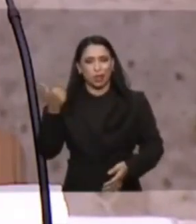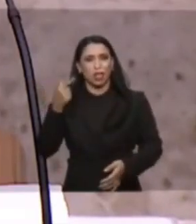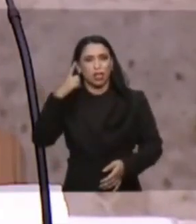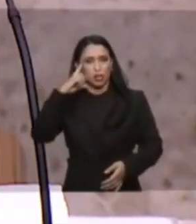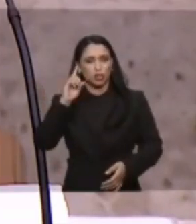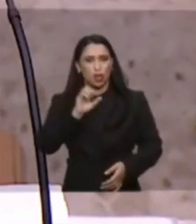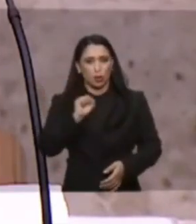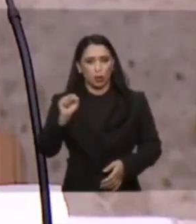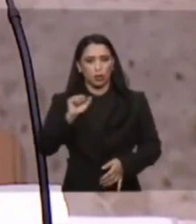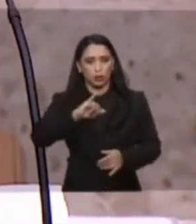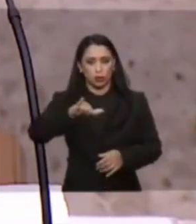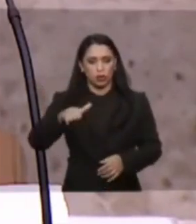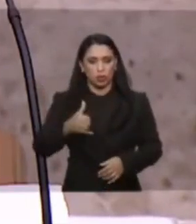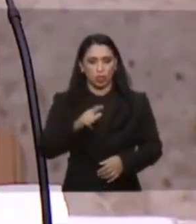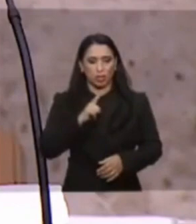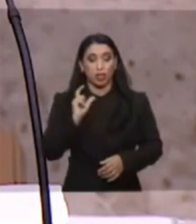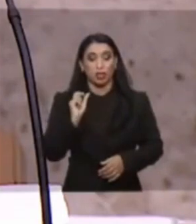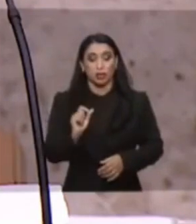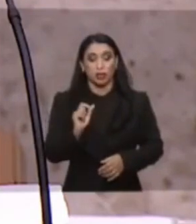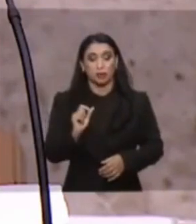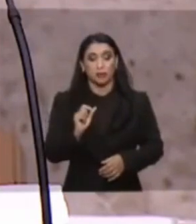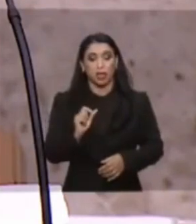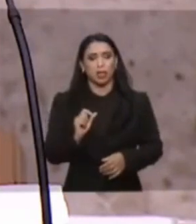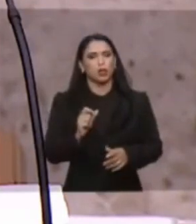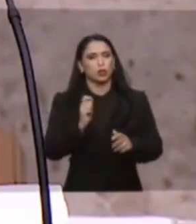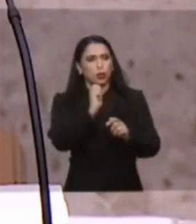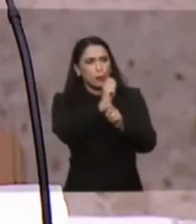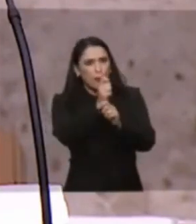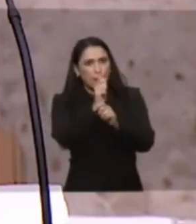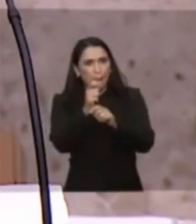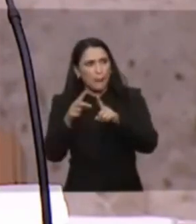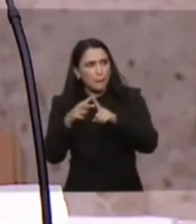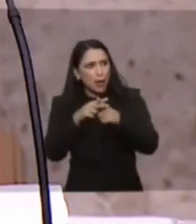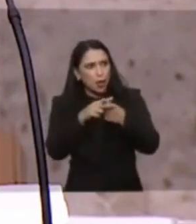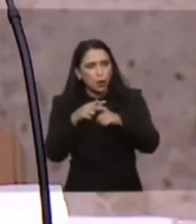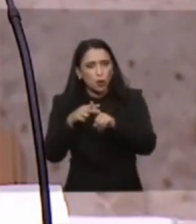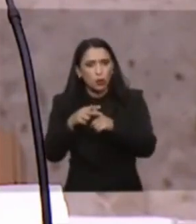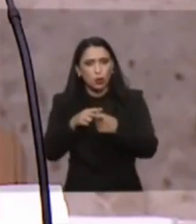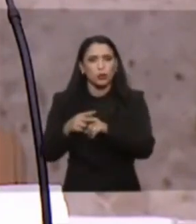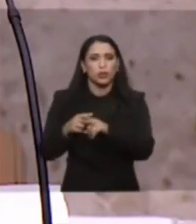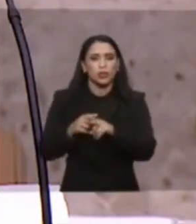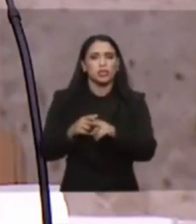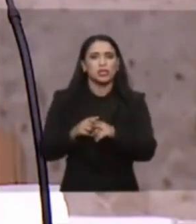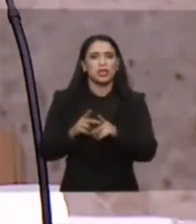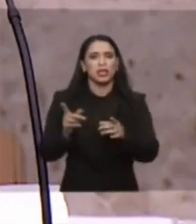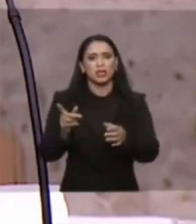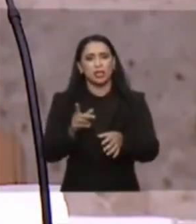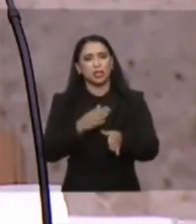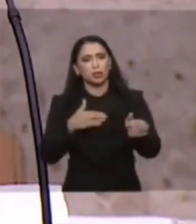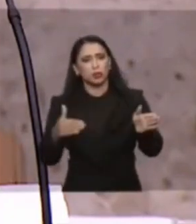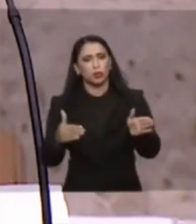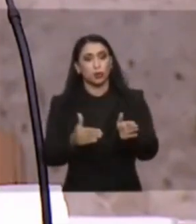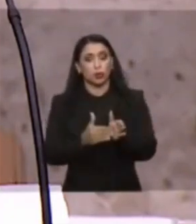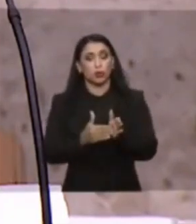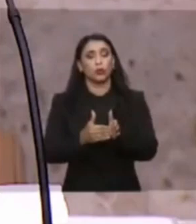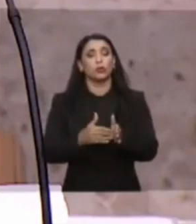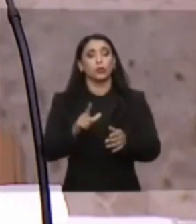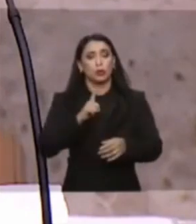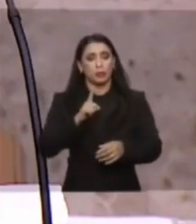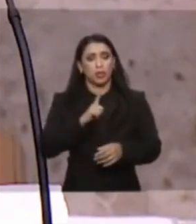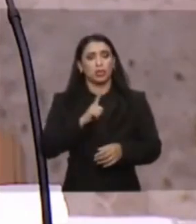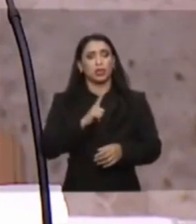paralelamente às ações destinadas a reparar os danos causados ao patrimônio público e a promover